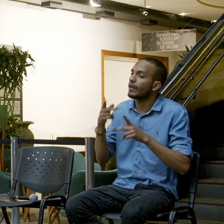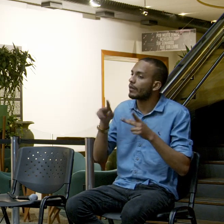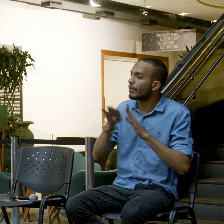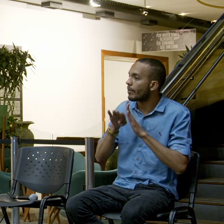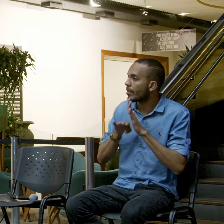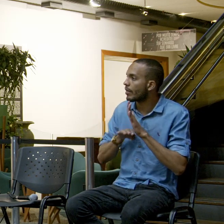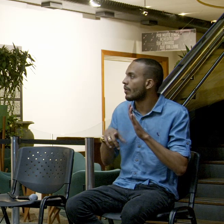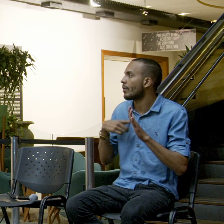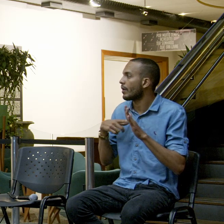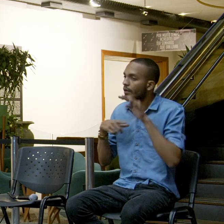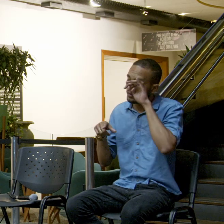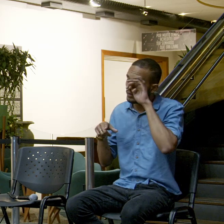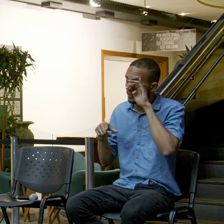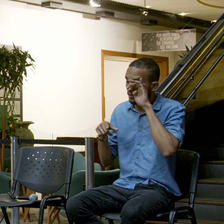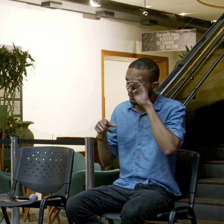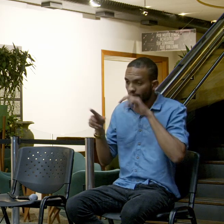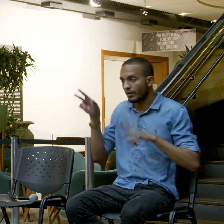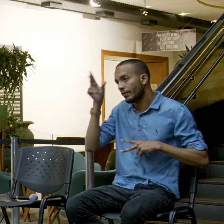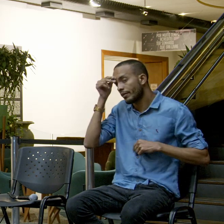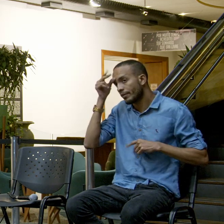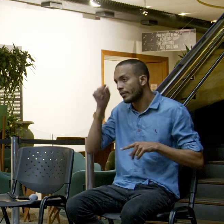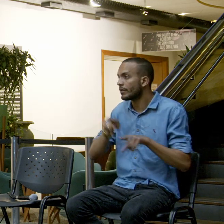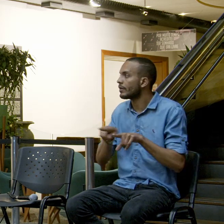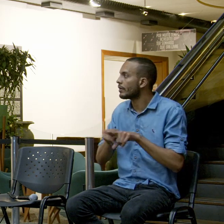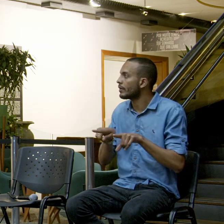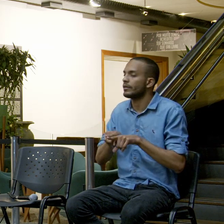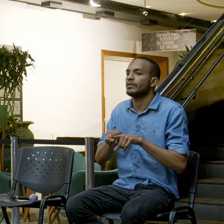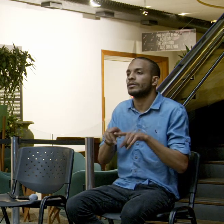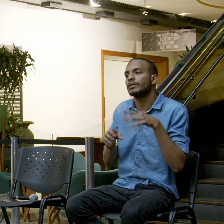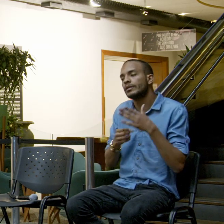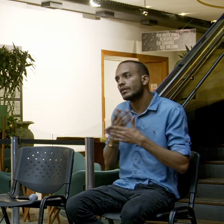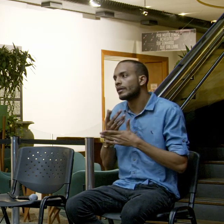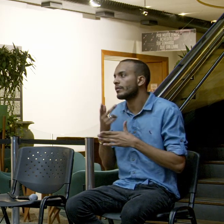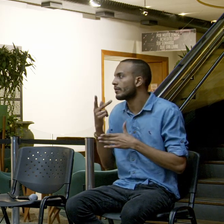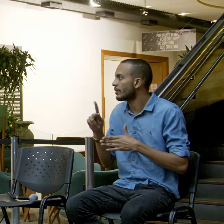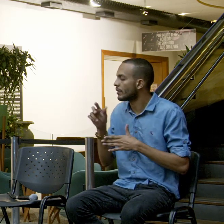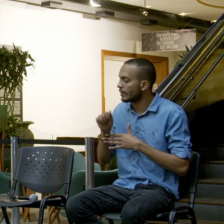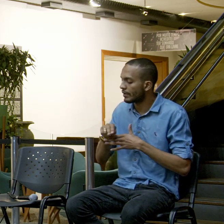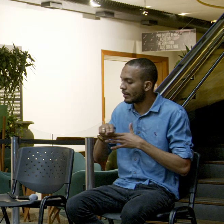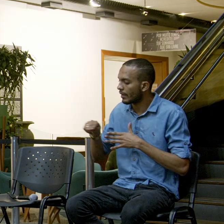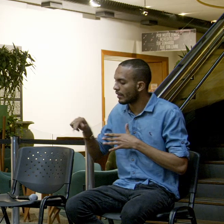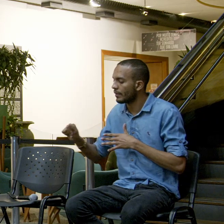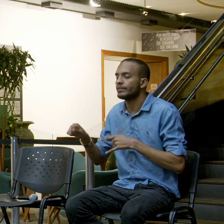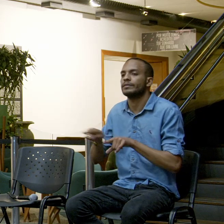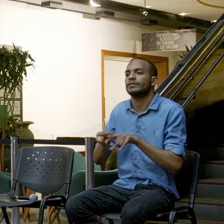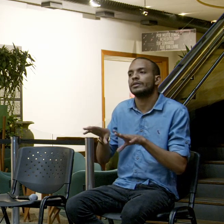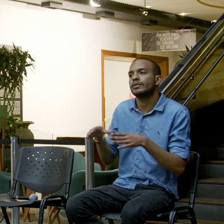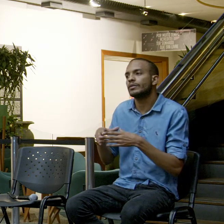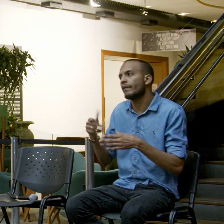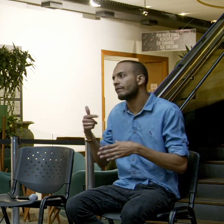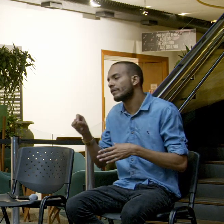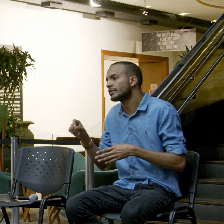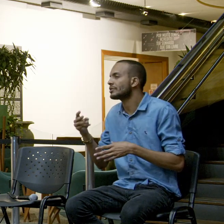ainda uma performance inédita que está sendo desenvolvida pela Ana Maria Maiolino, junto com um grupo de